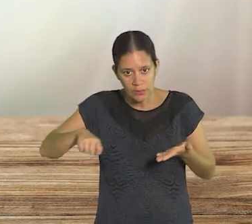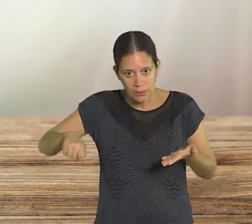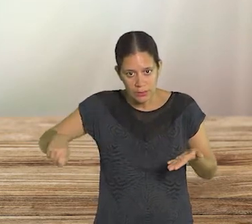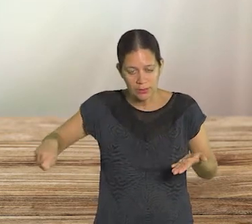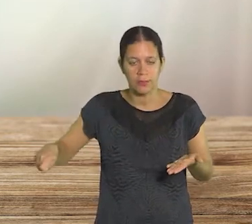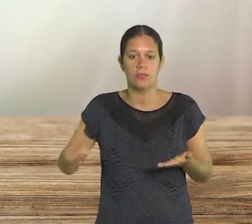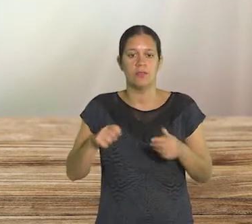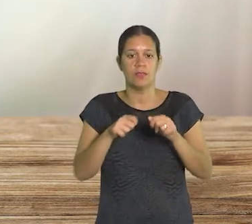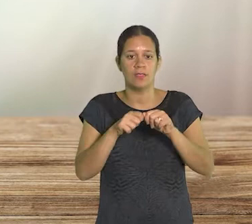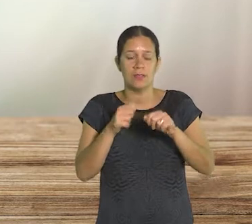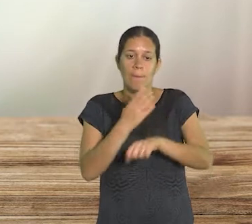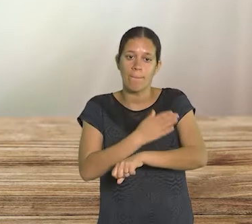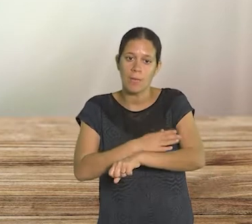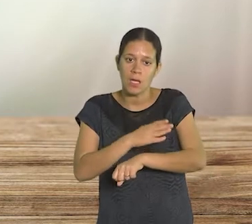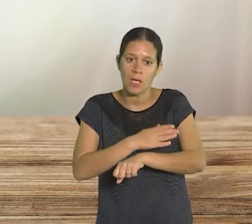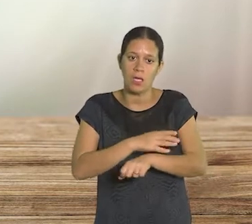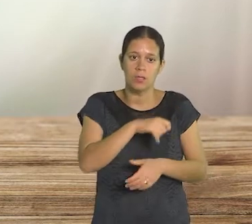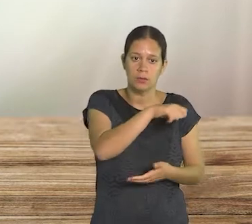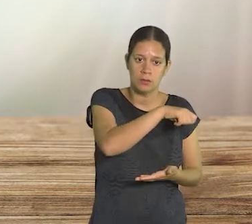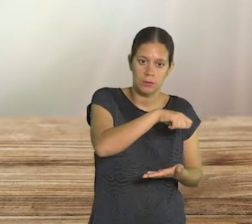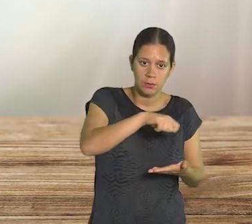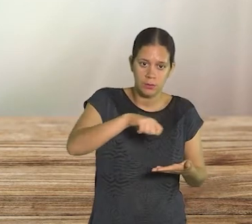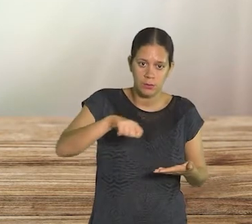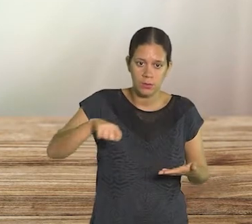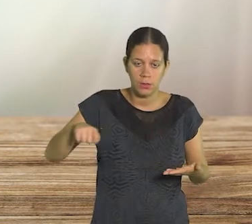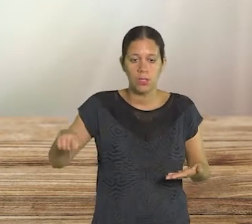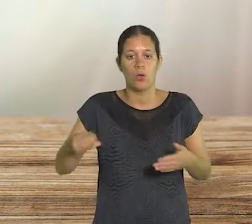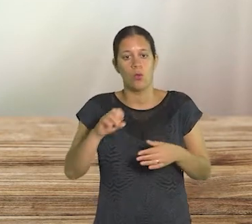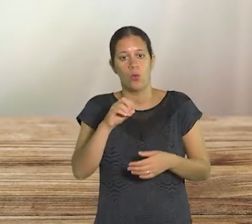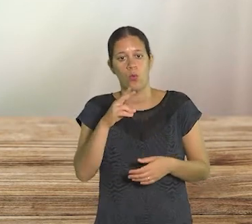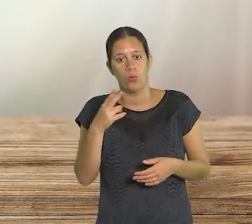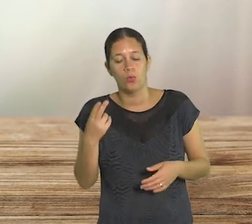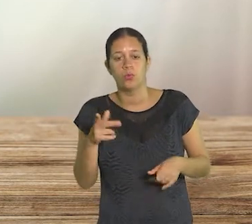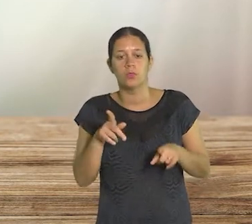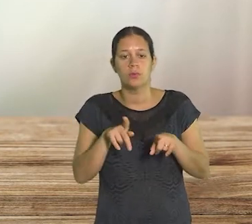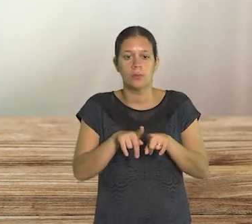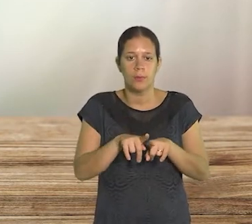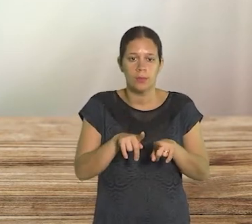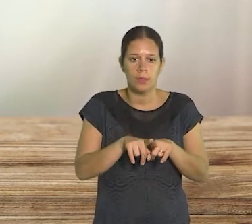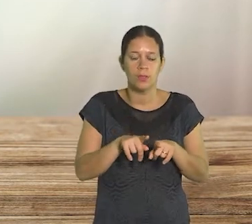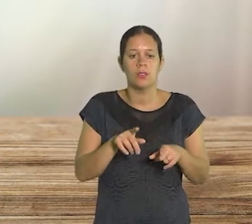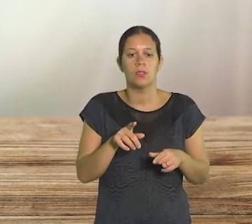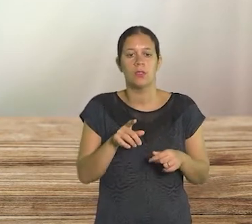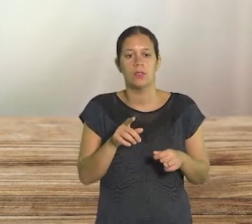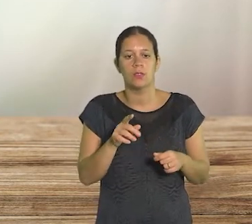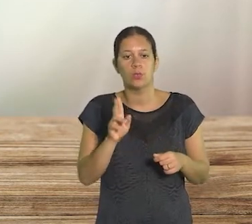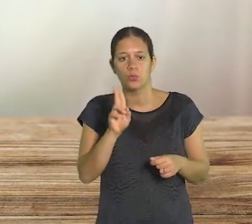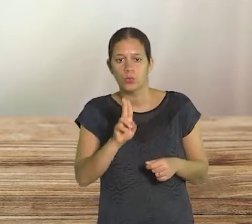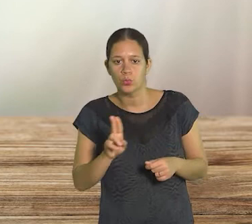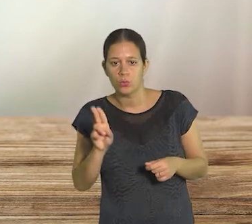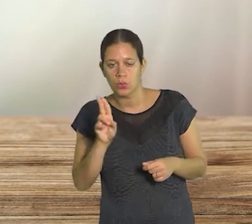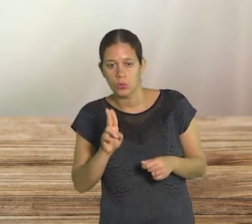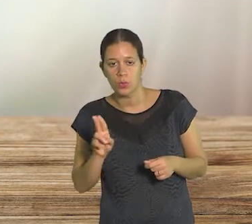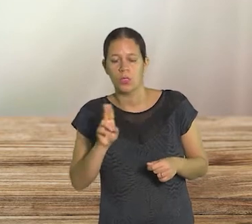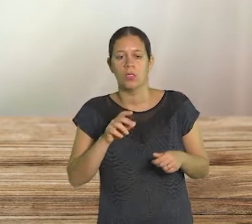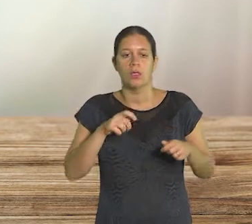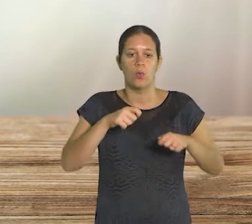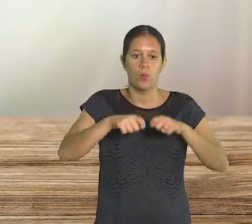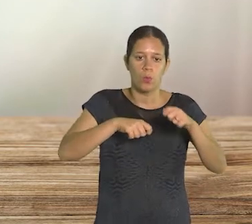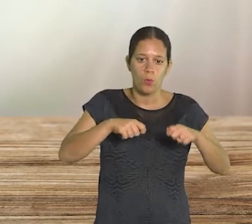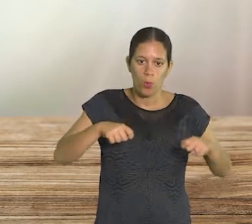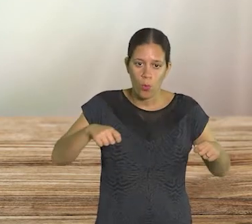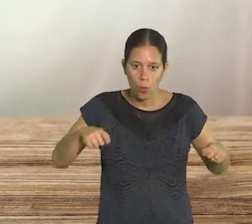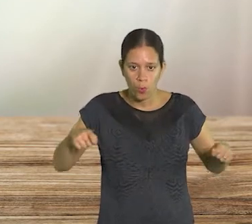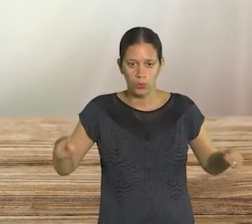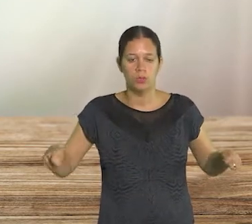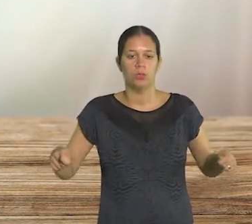linha no chão e realizar a prática. Ou também vocês podem usar, ó, trouxe para vocês algumas coisas,